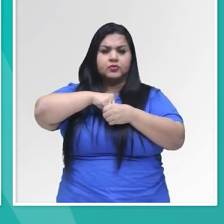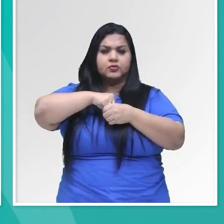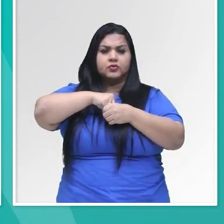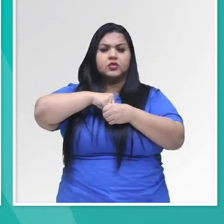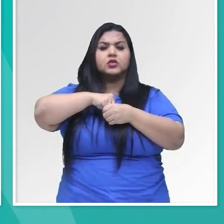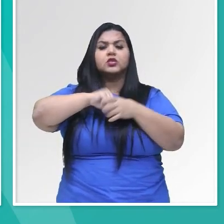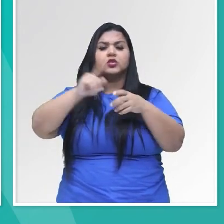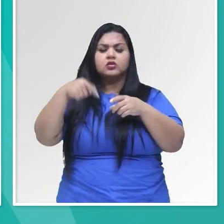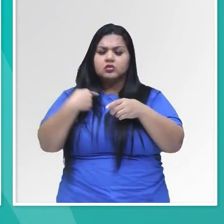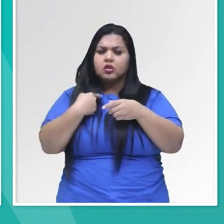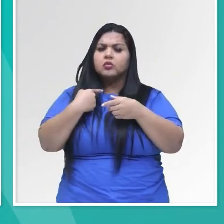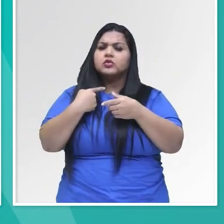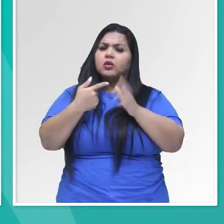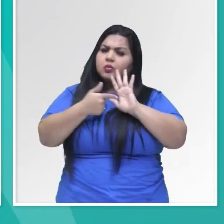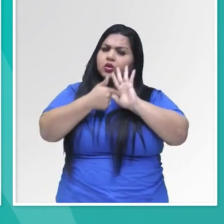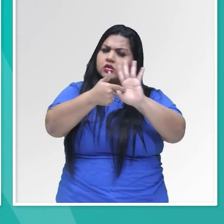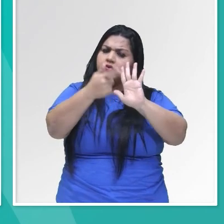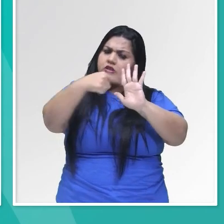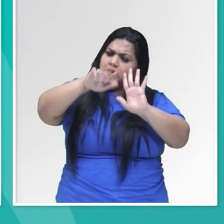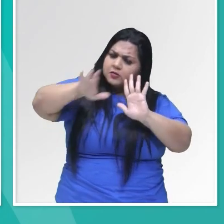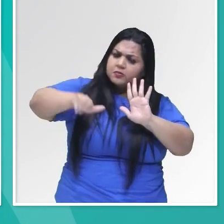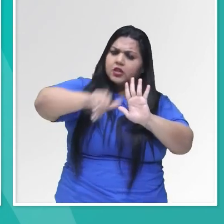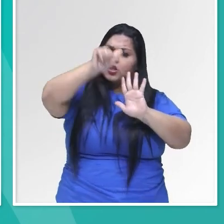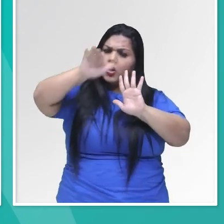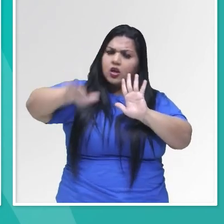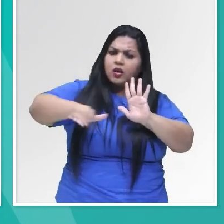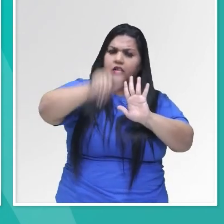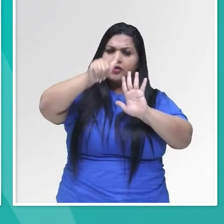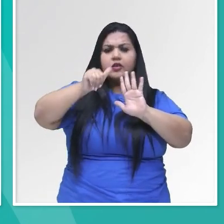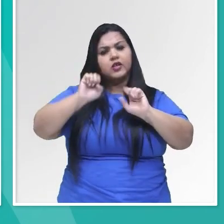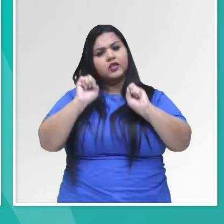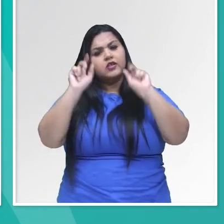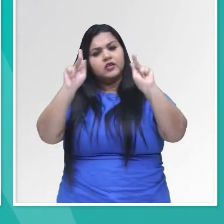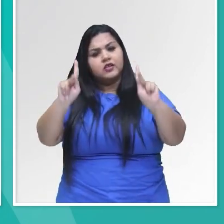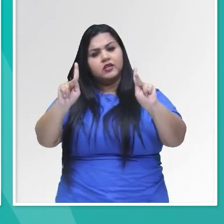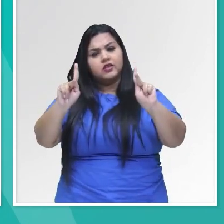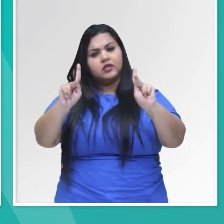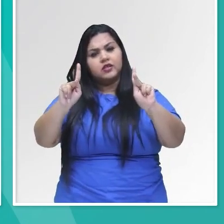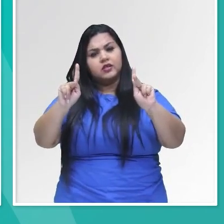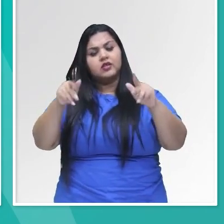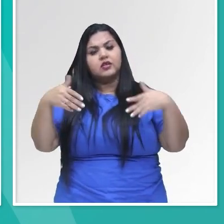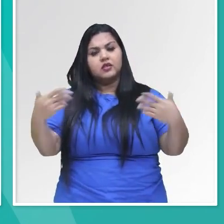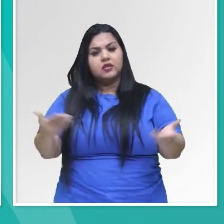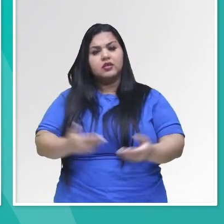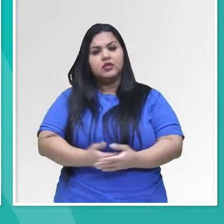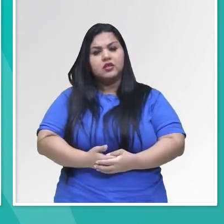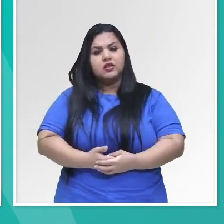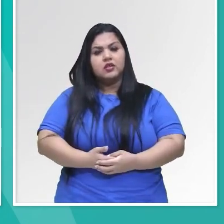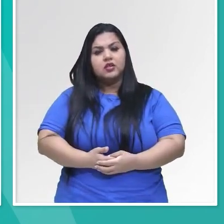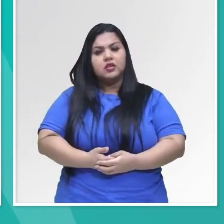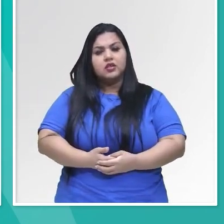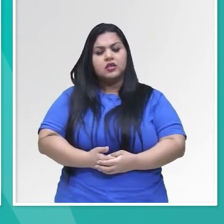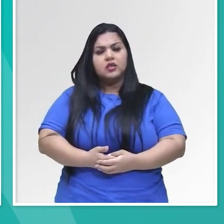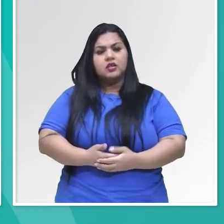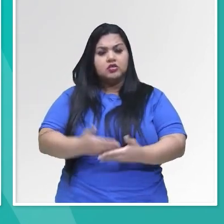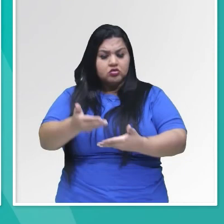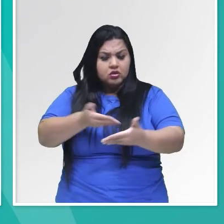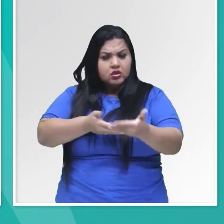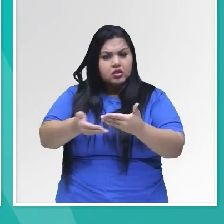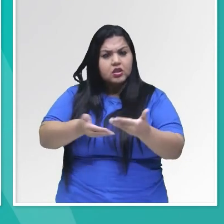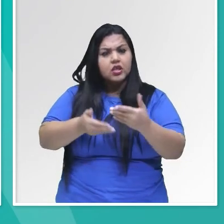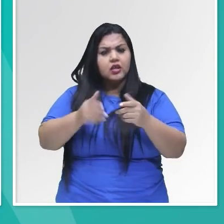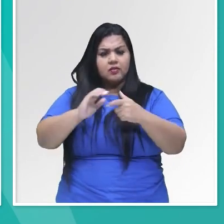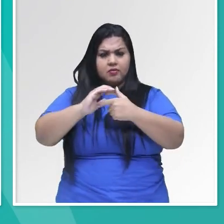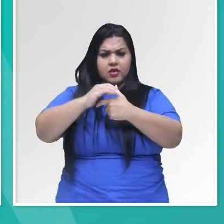estamos sempre trazendo para você aperfeiçoar e amadurecer cada vez mais, tá bom, meus amados? Então aí, transitividade,